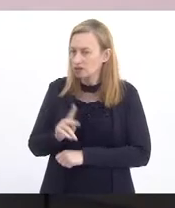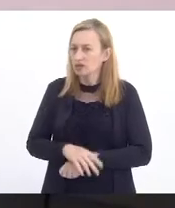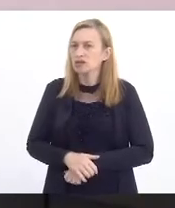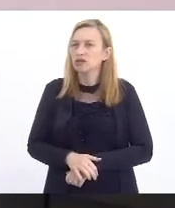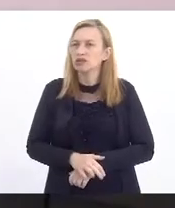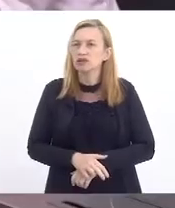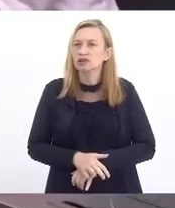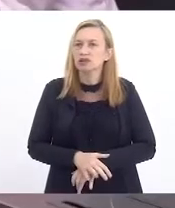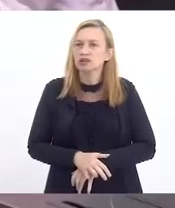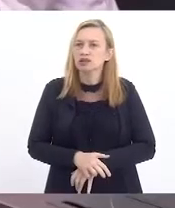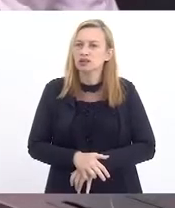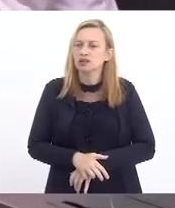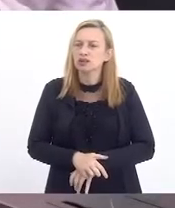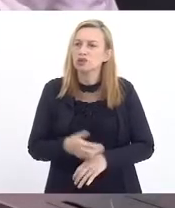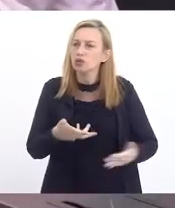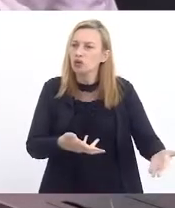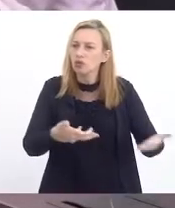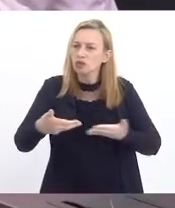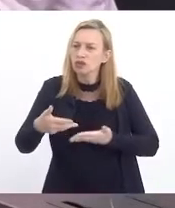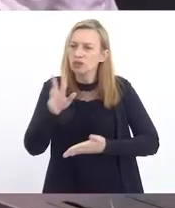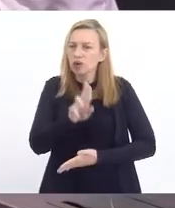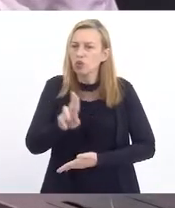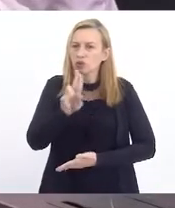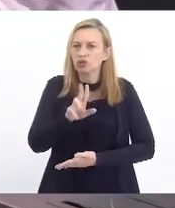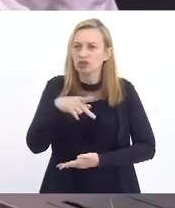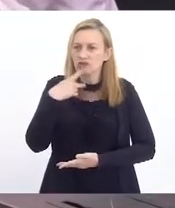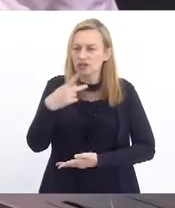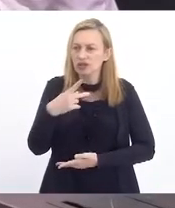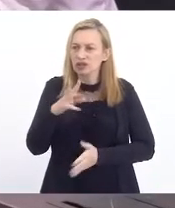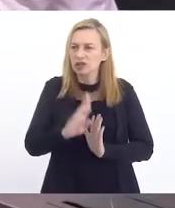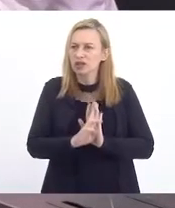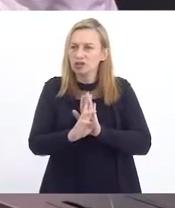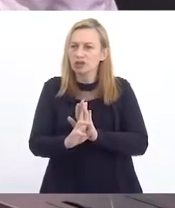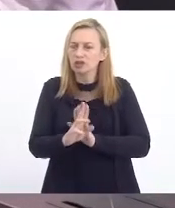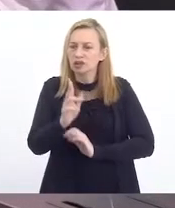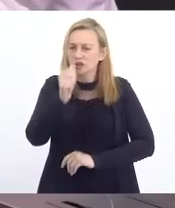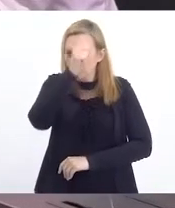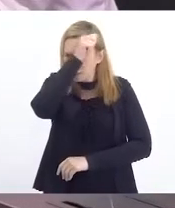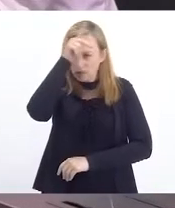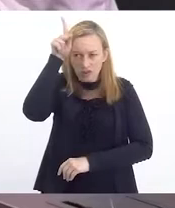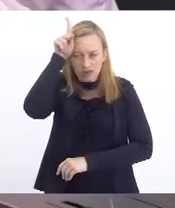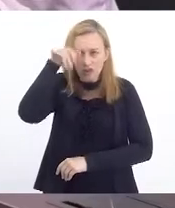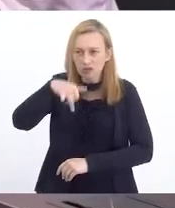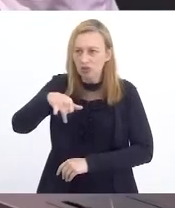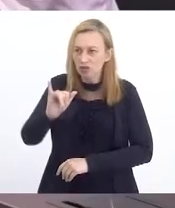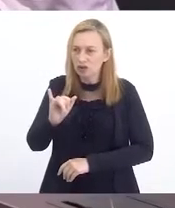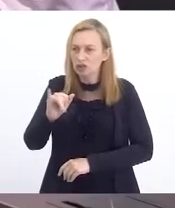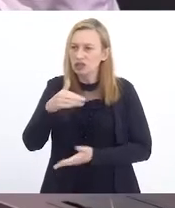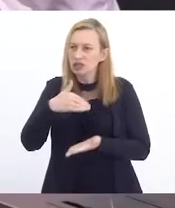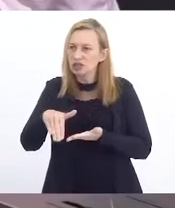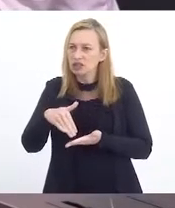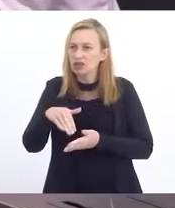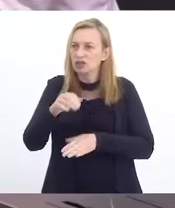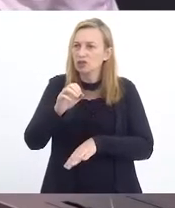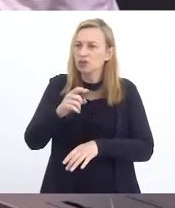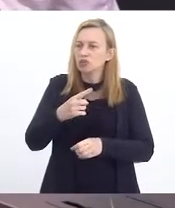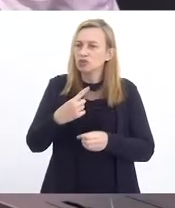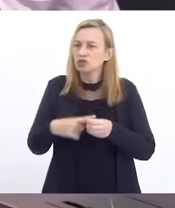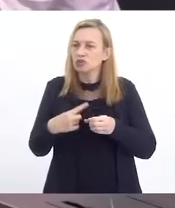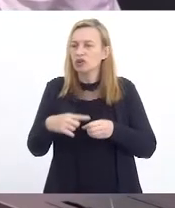Eu vou convidar para usar da palavra o representante da Prefeitura de Nova Iguaçu, secretário municipal, Fernando